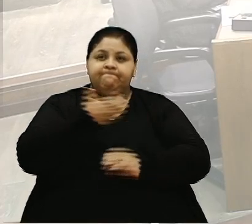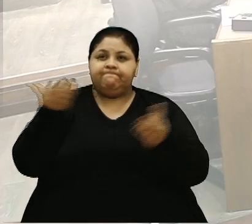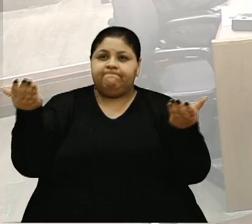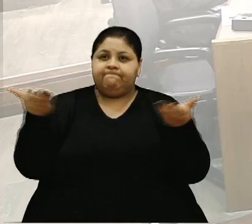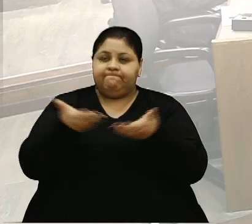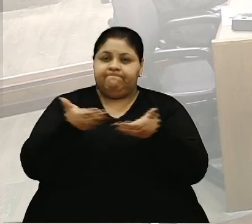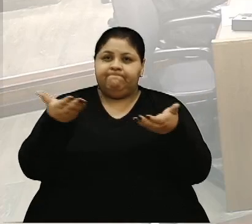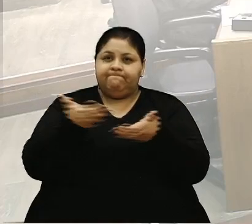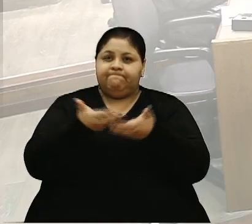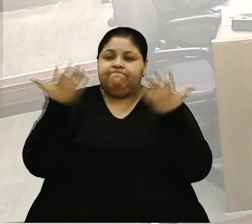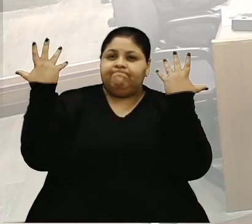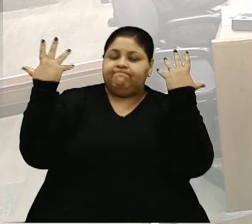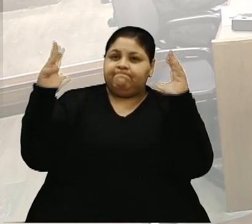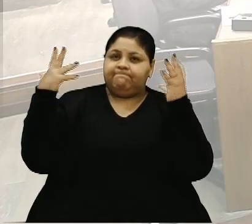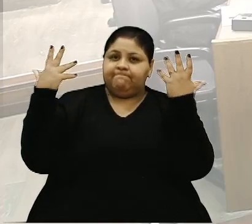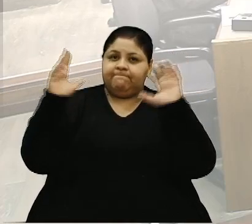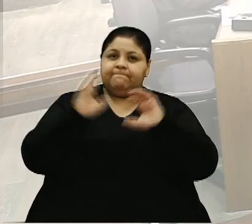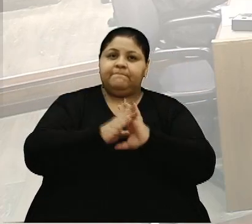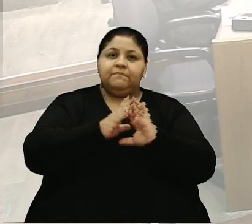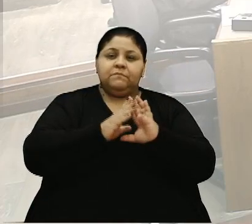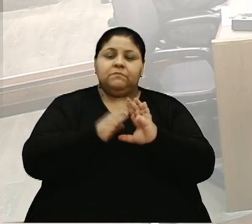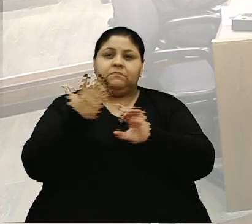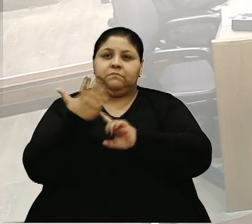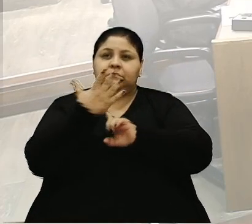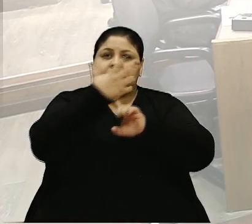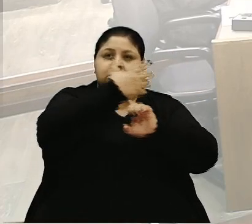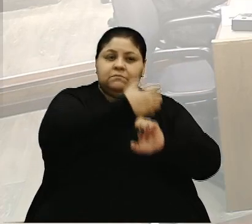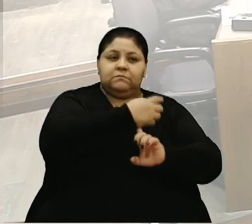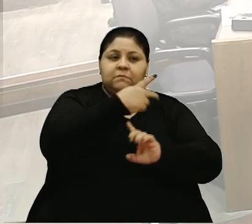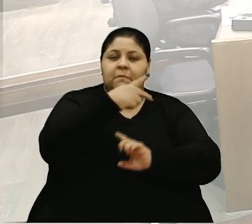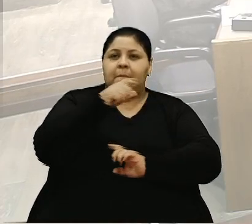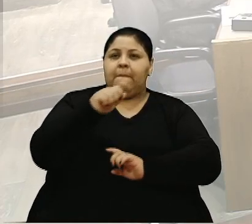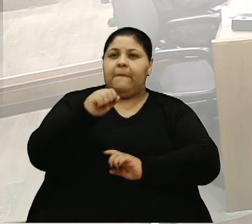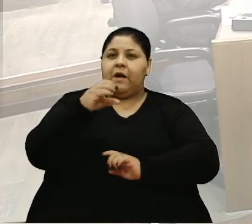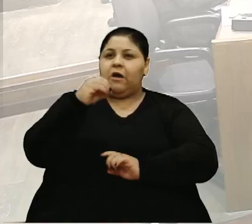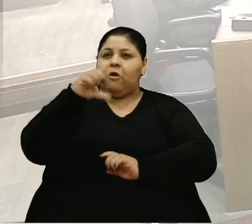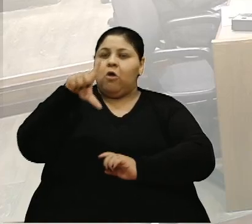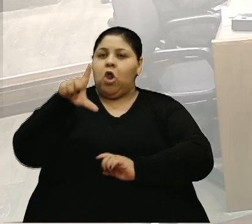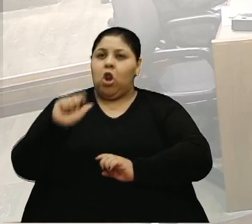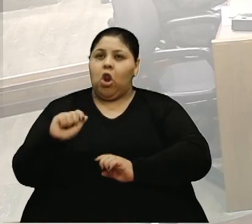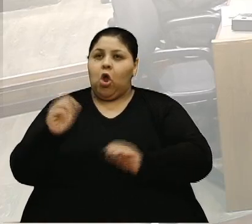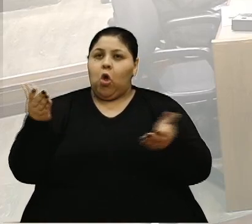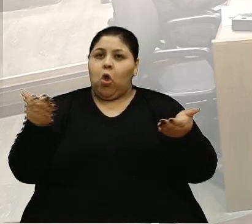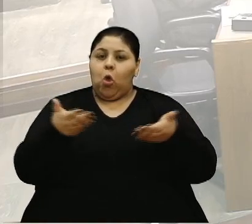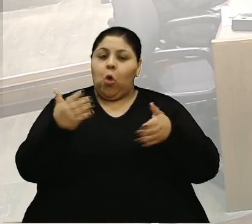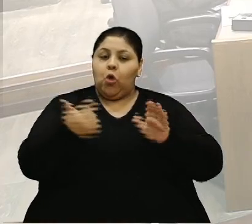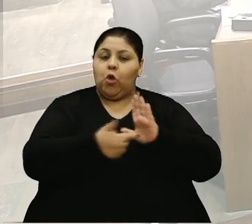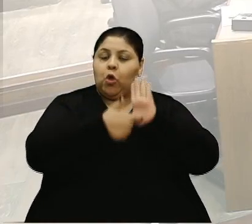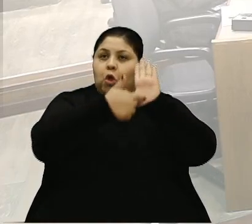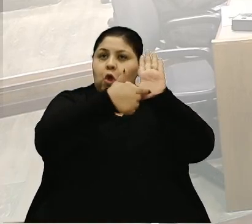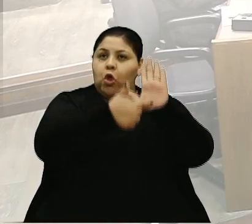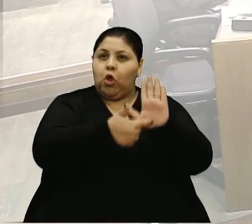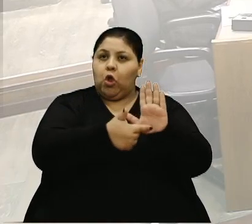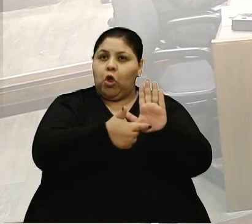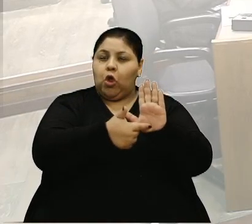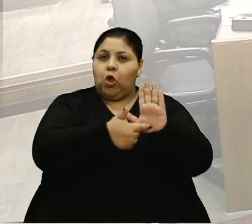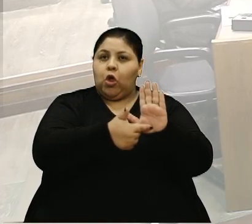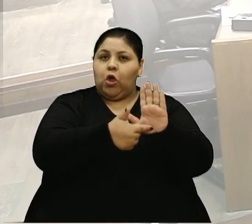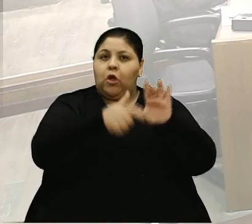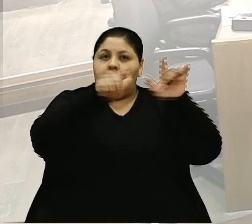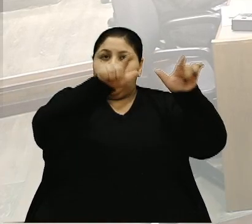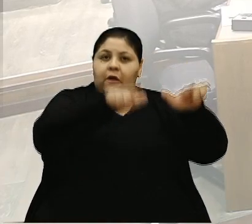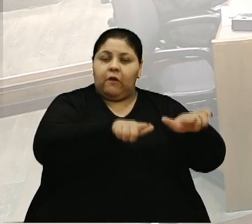de congratulações à artista Paola Berti, que está com uma apresentação na Galeria Gerd